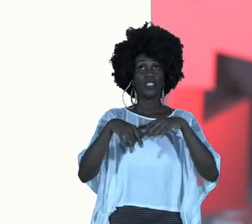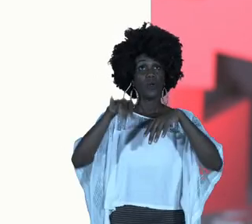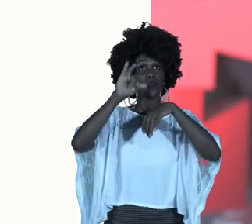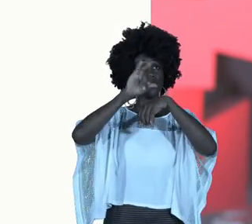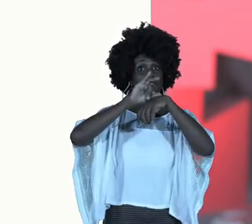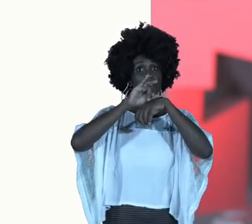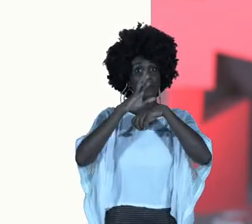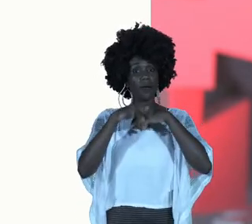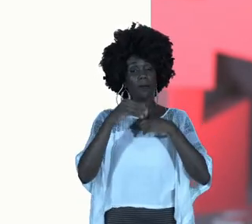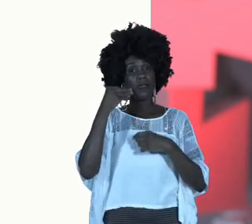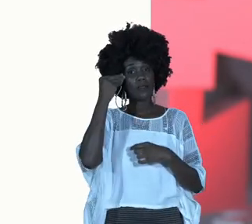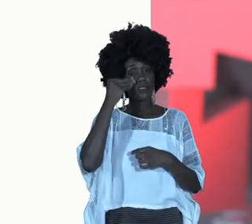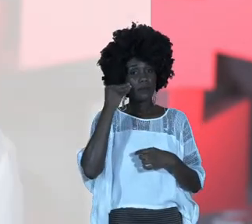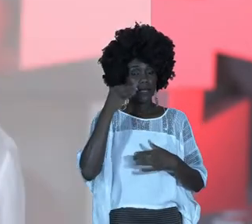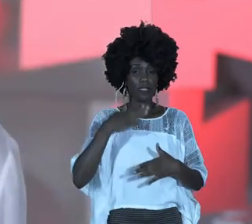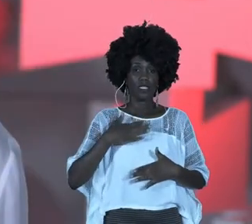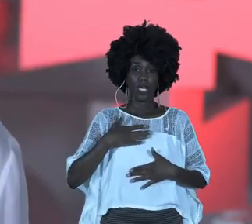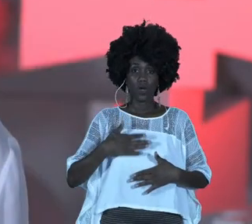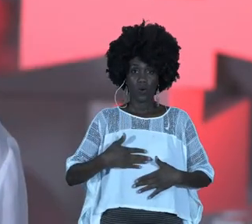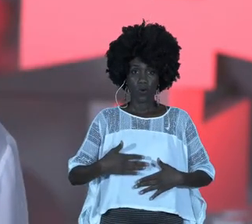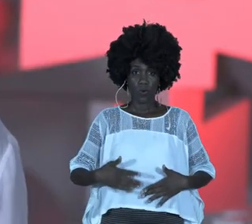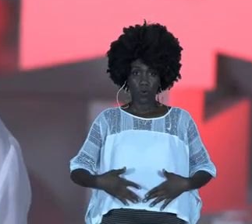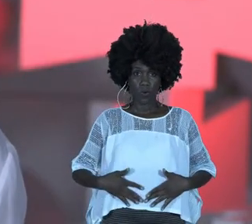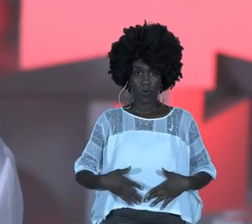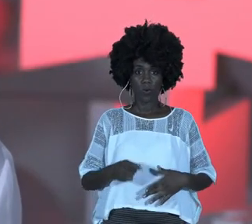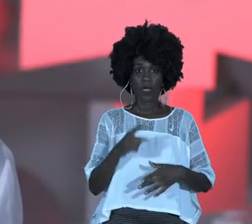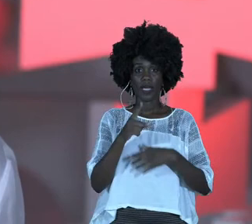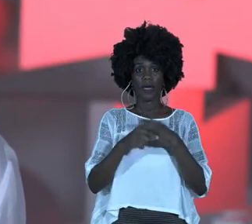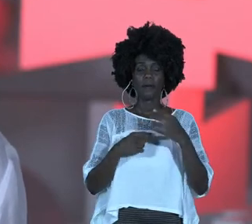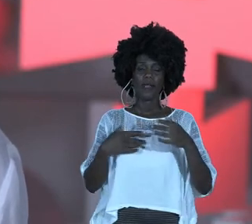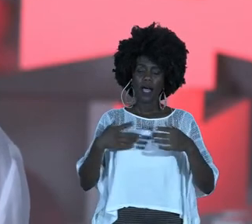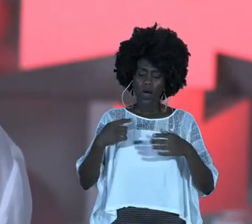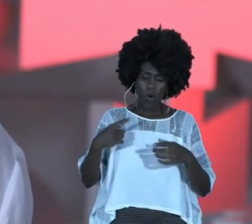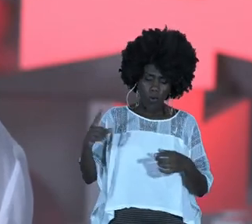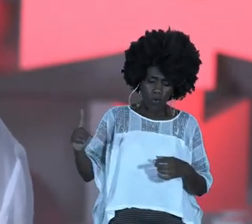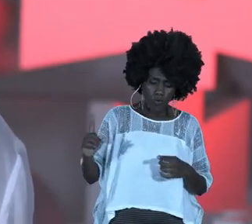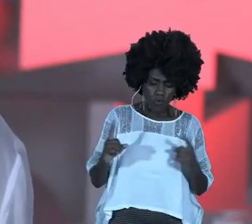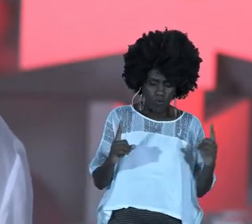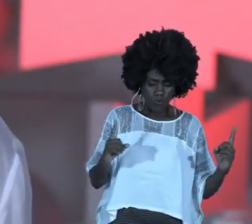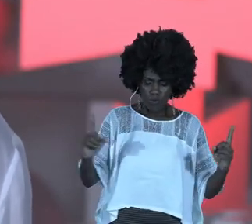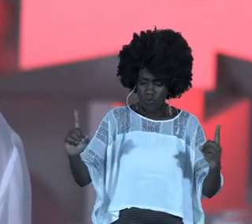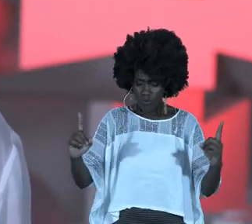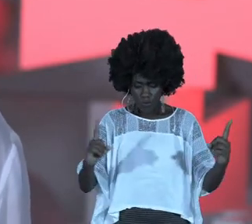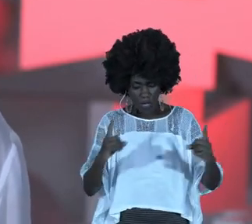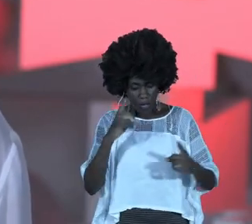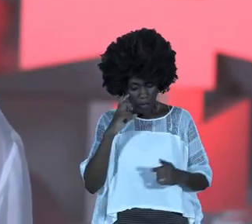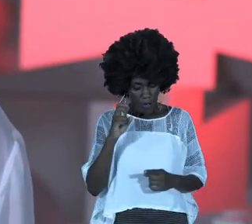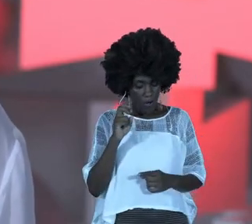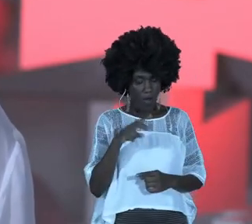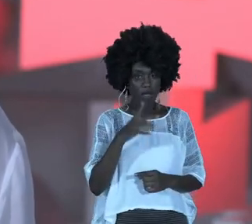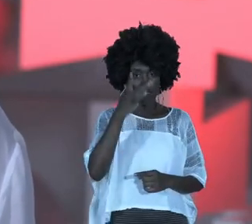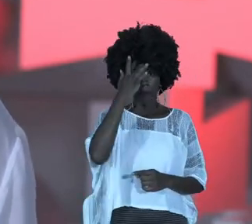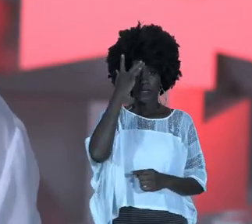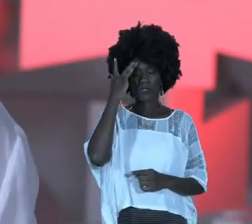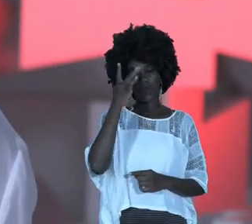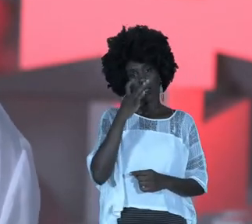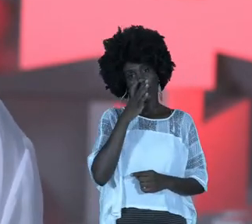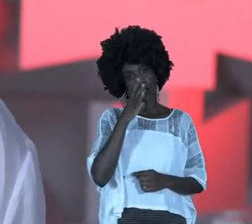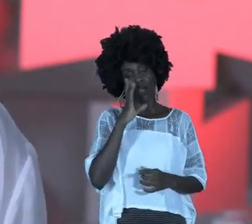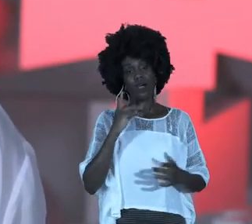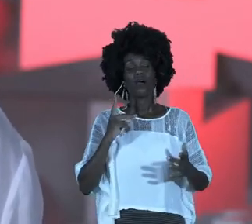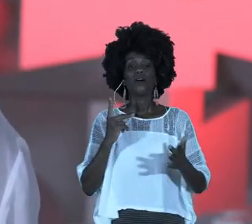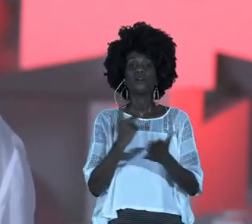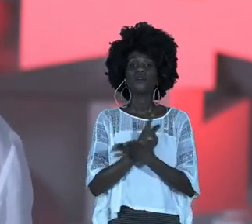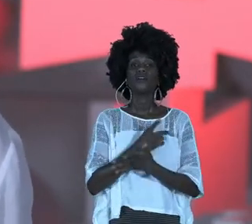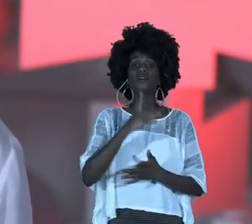galeria para uma experiência corporal, um adentramento do espectador. E acontece